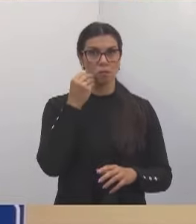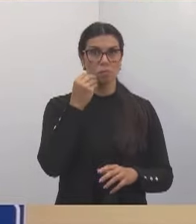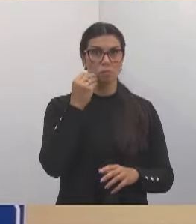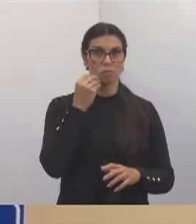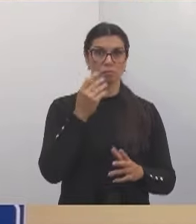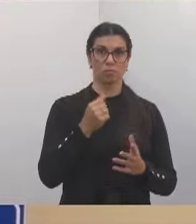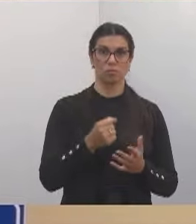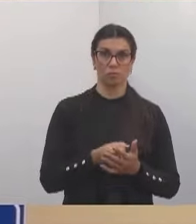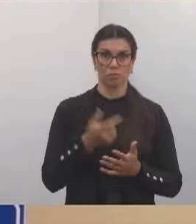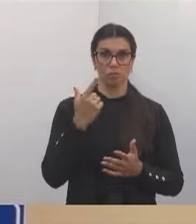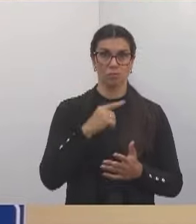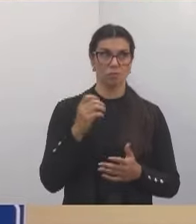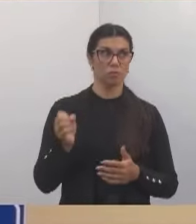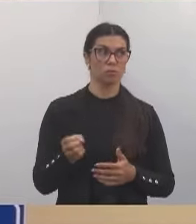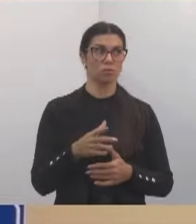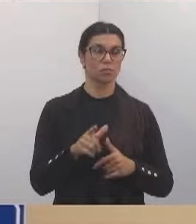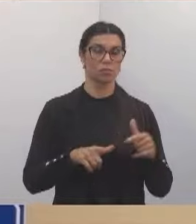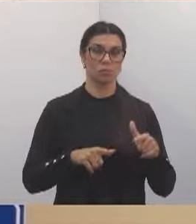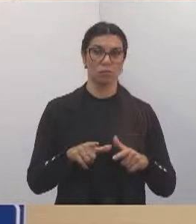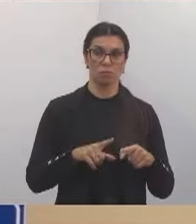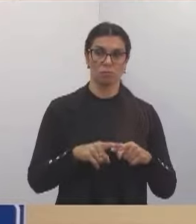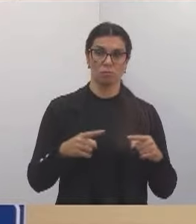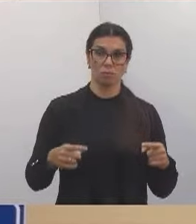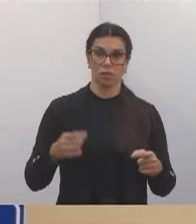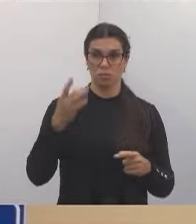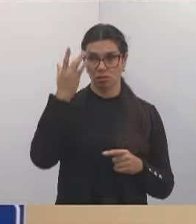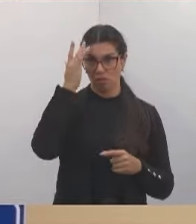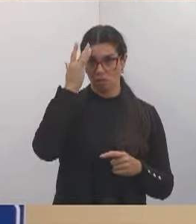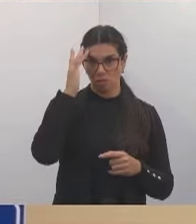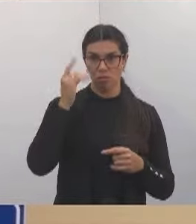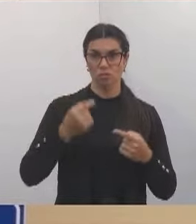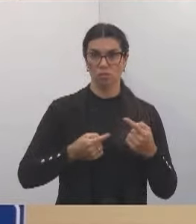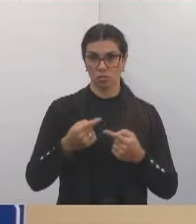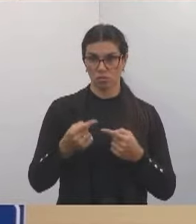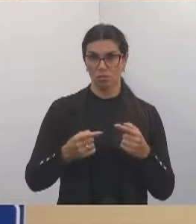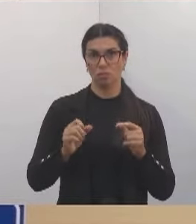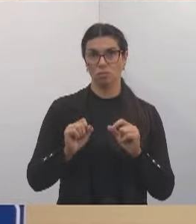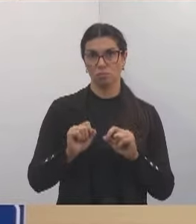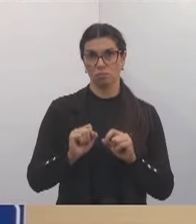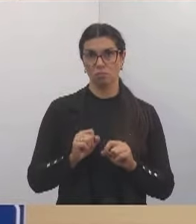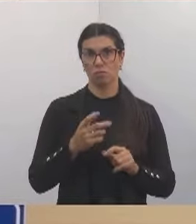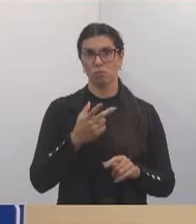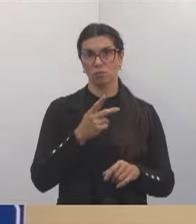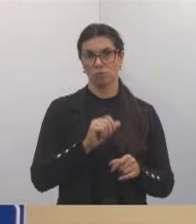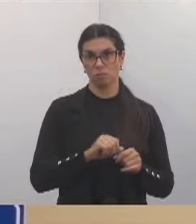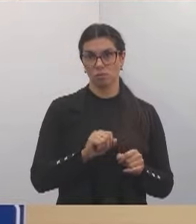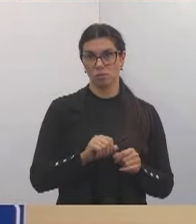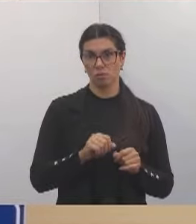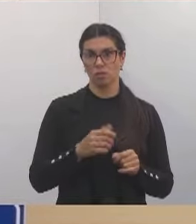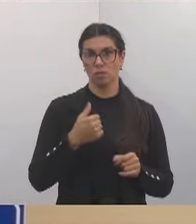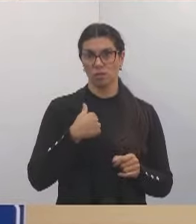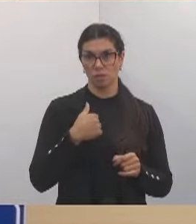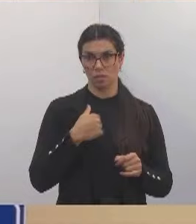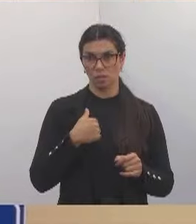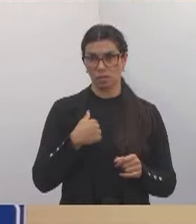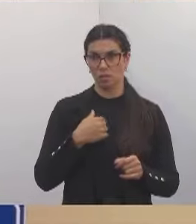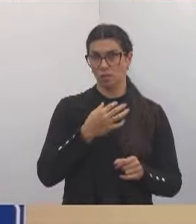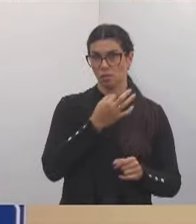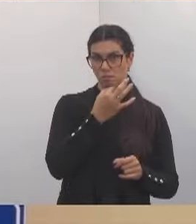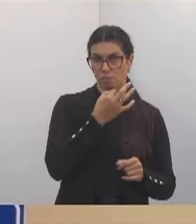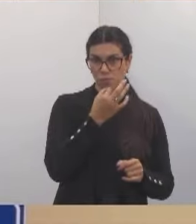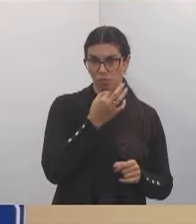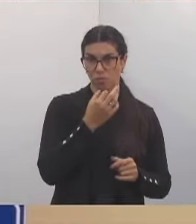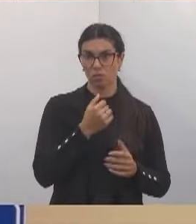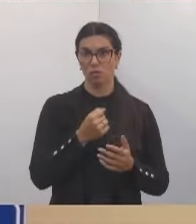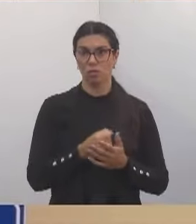pessoas acomodam, mas eu acho que essa é uma discussão que poderia ser feita. Na minha opinião, e vou mantê-la aqui, tão